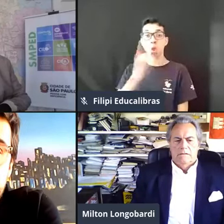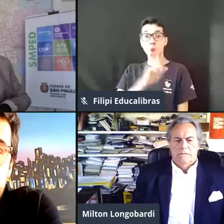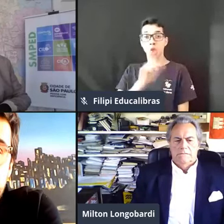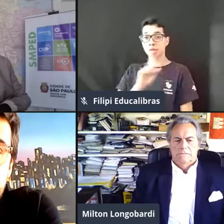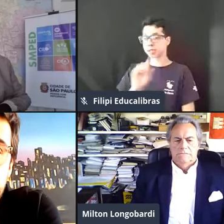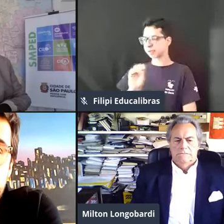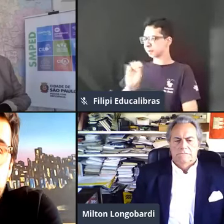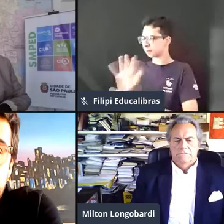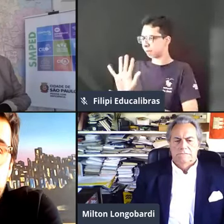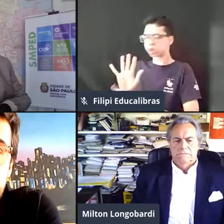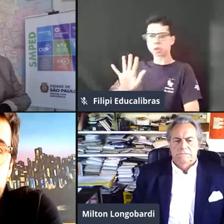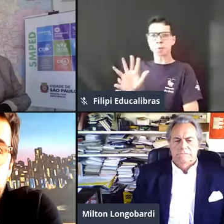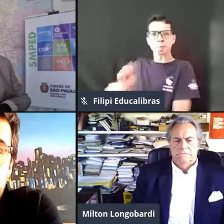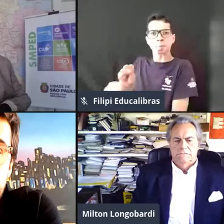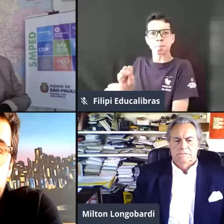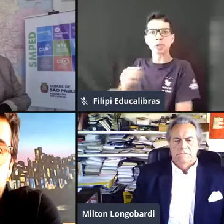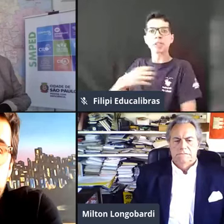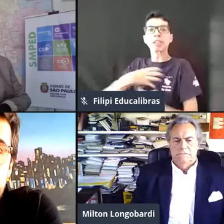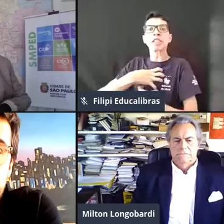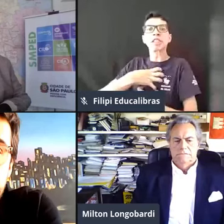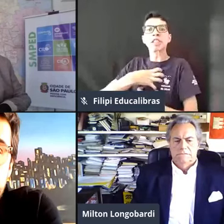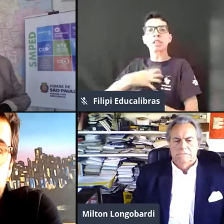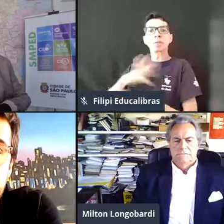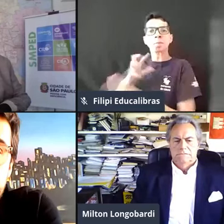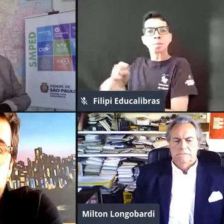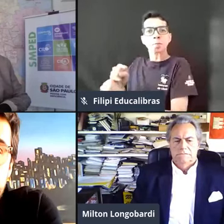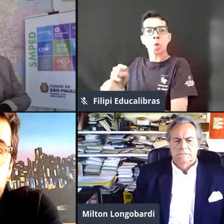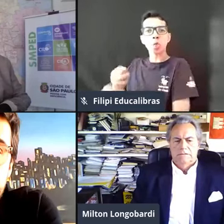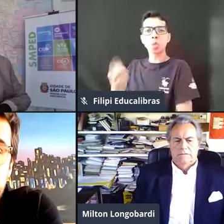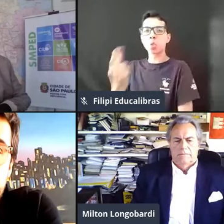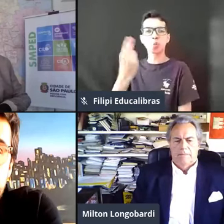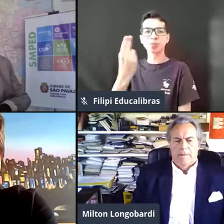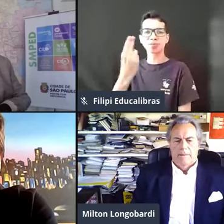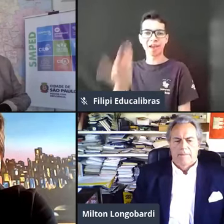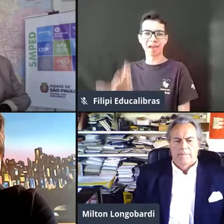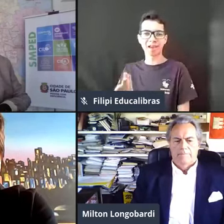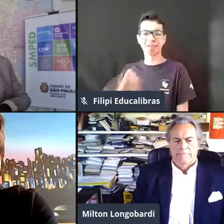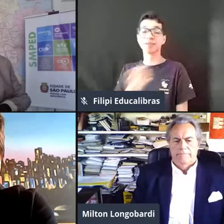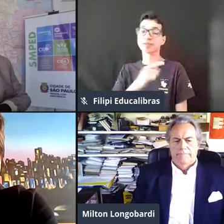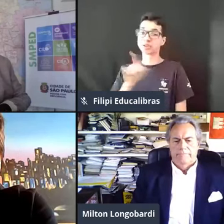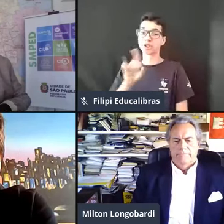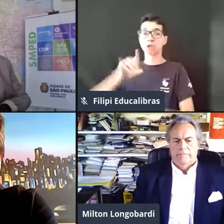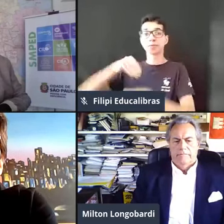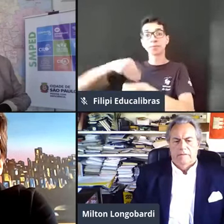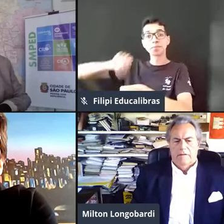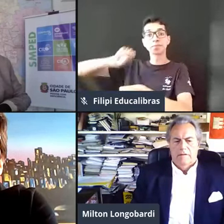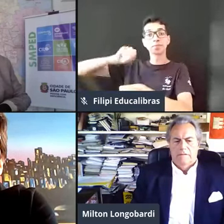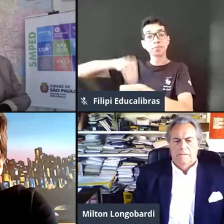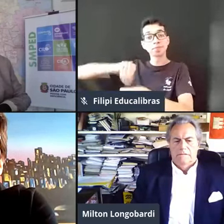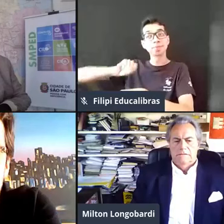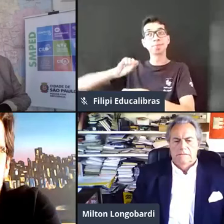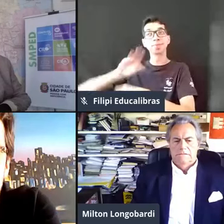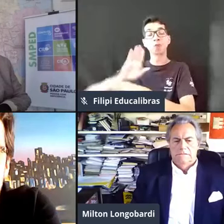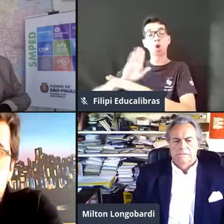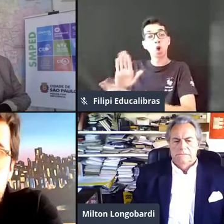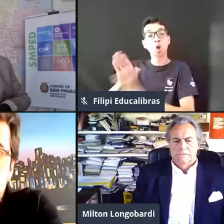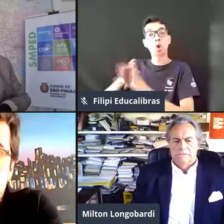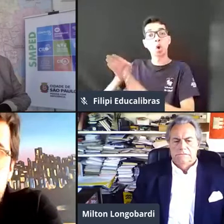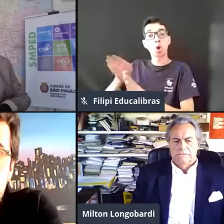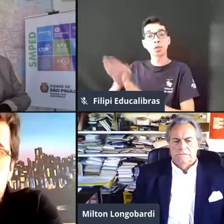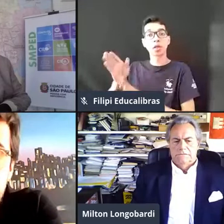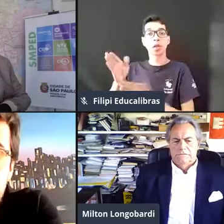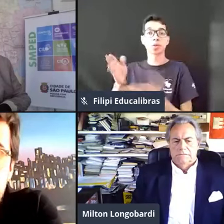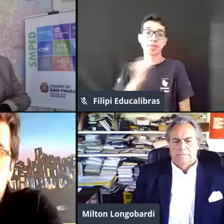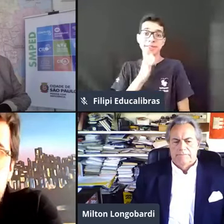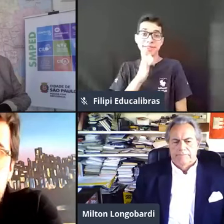através de ação até. Mas como a gente reconstruir essa imagem, ressignificar a deficiência dentro